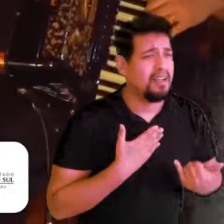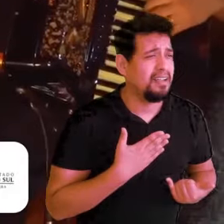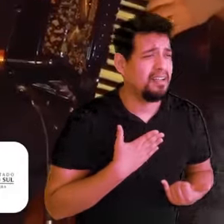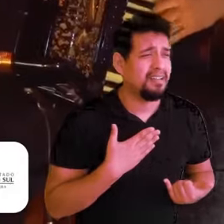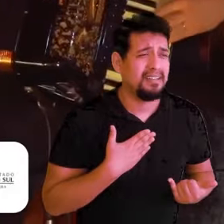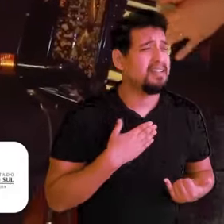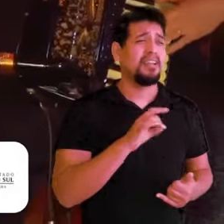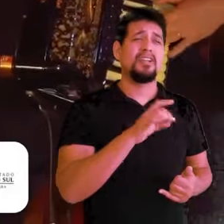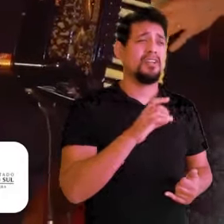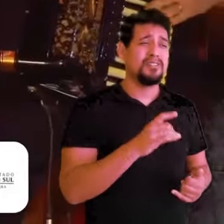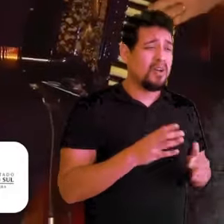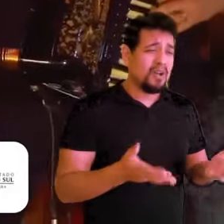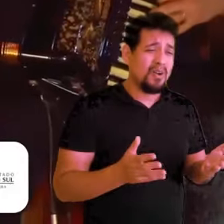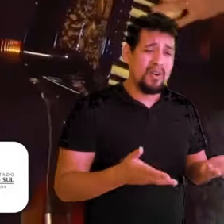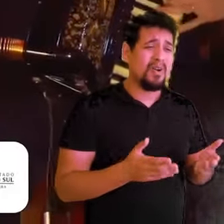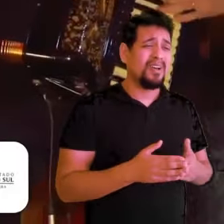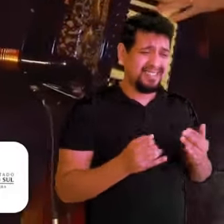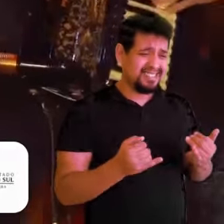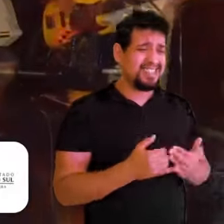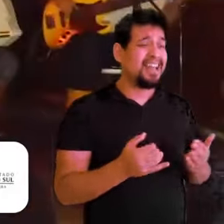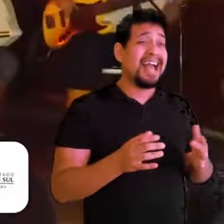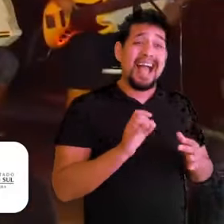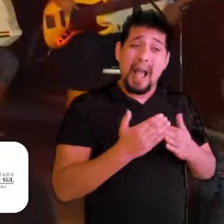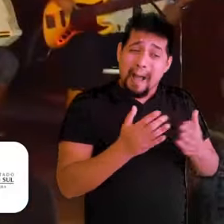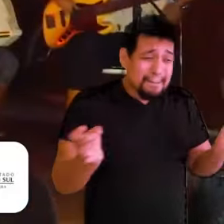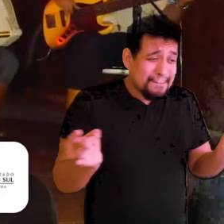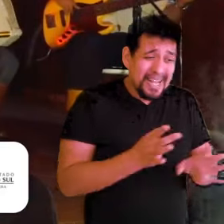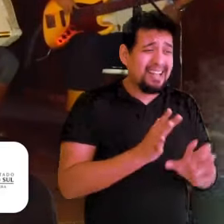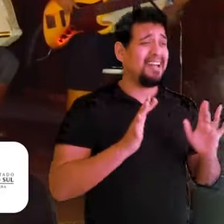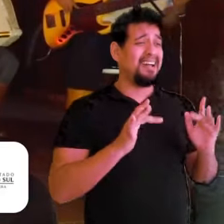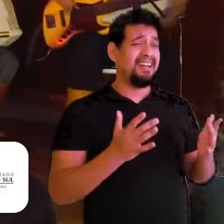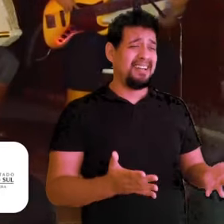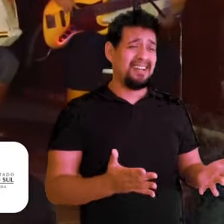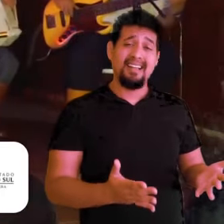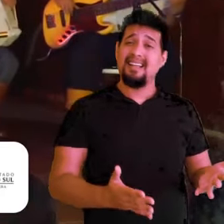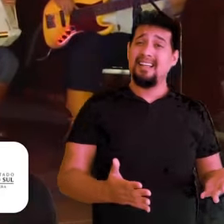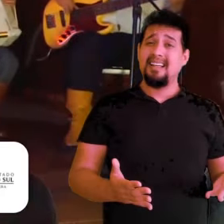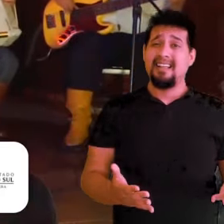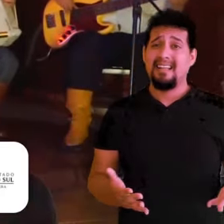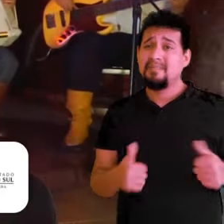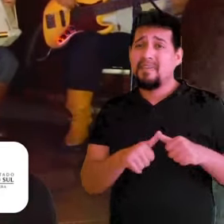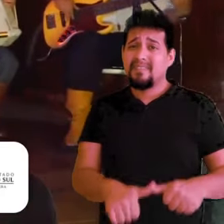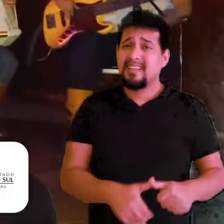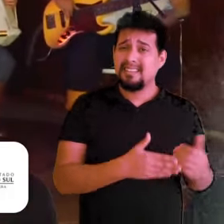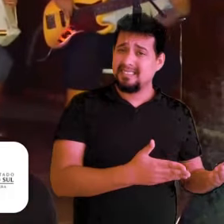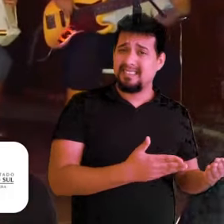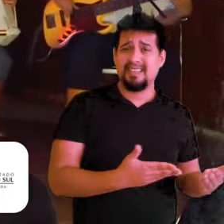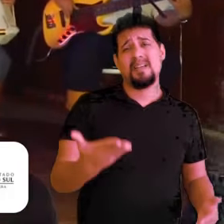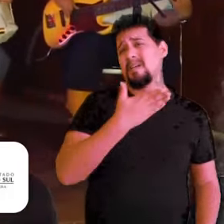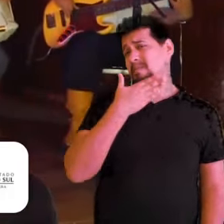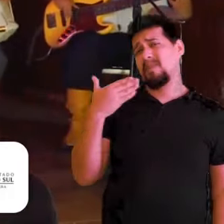Diz que está na hora desse jogo se acabar. Se é pra